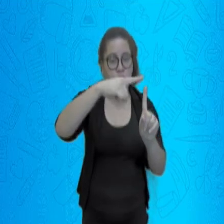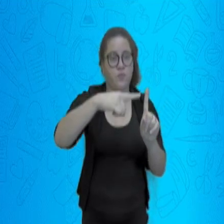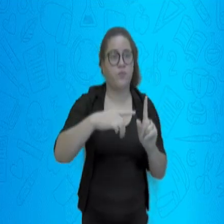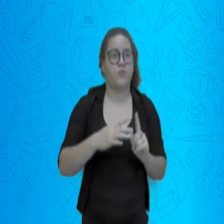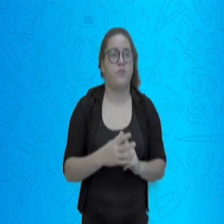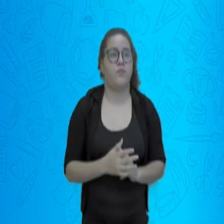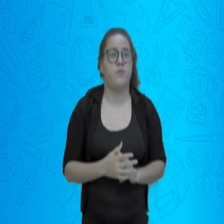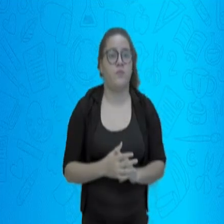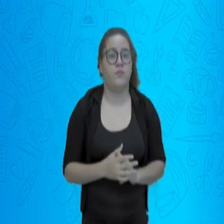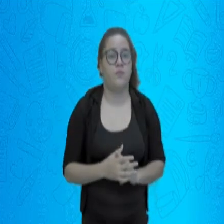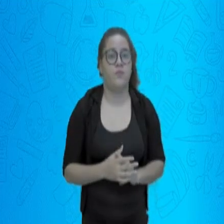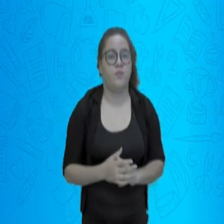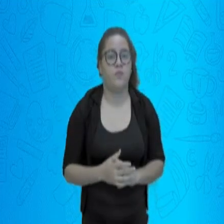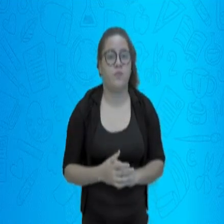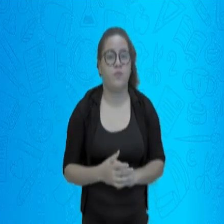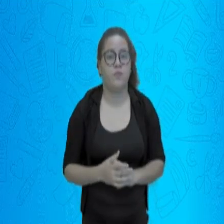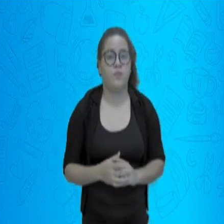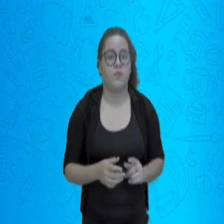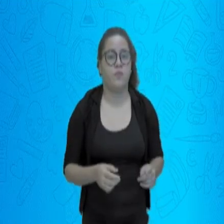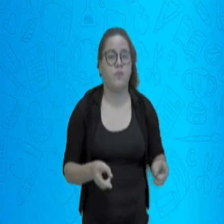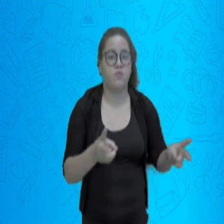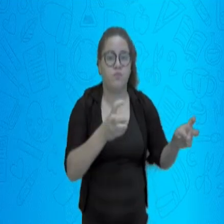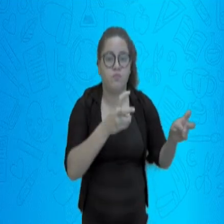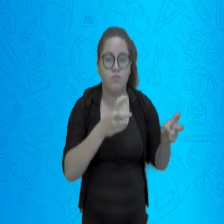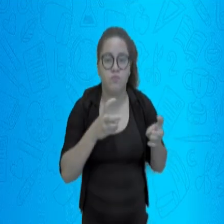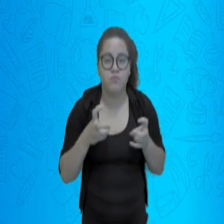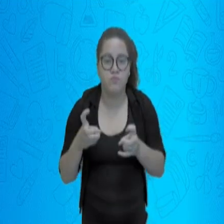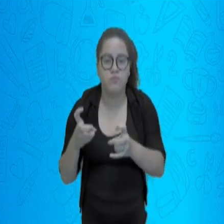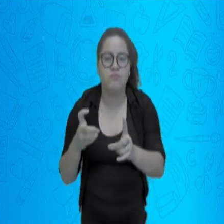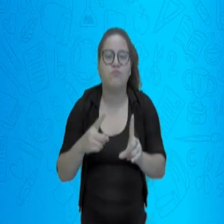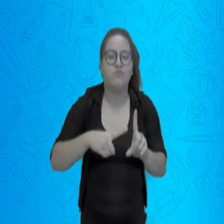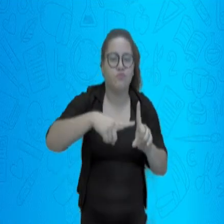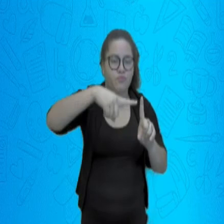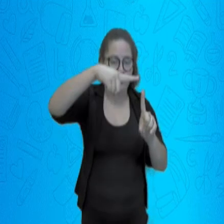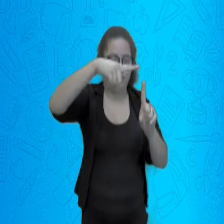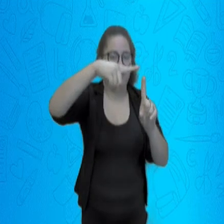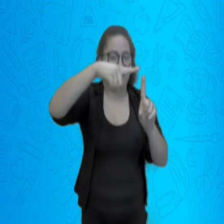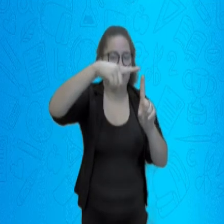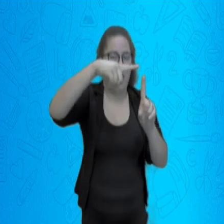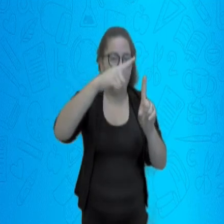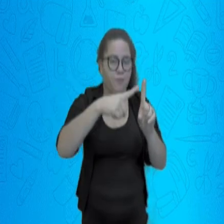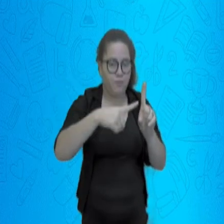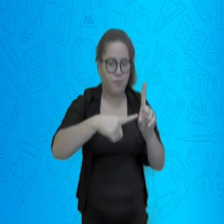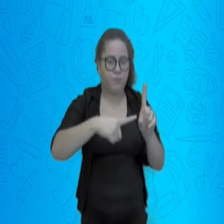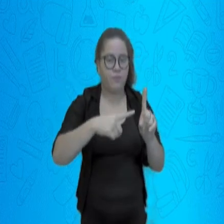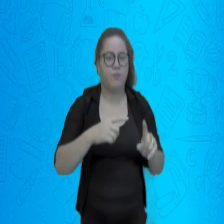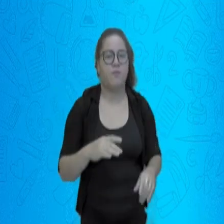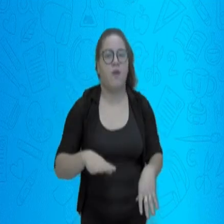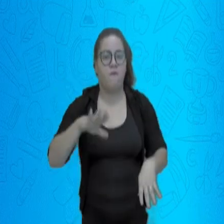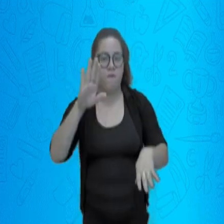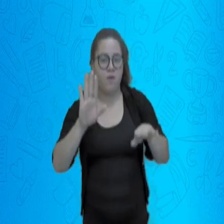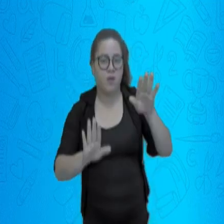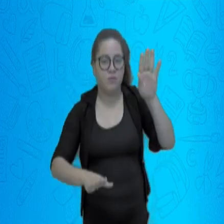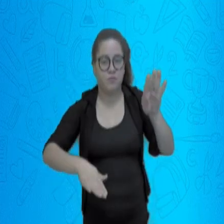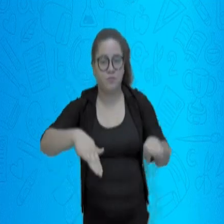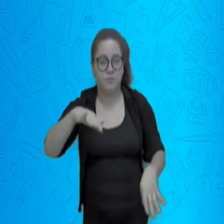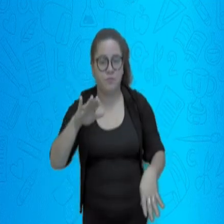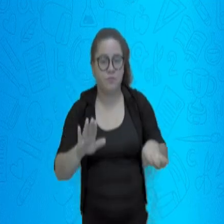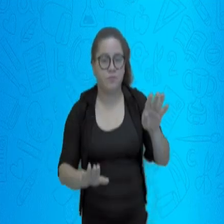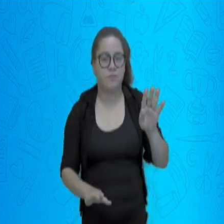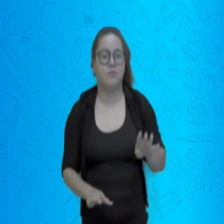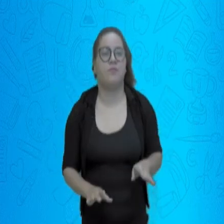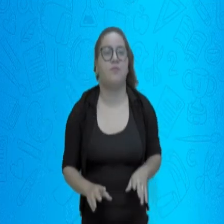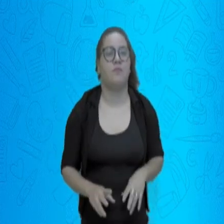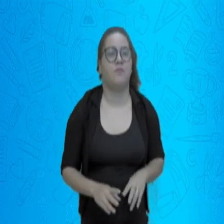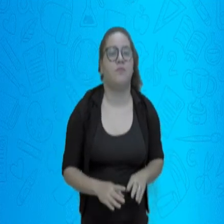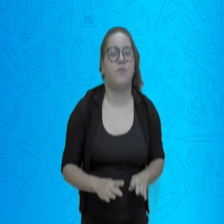E nós vamos analisar aqui essa temperatura máxima e mínima, essa variação. A partir do quadro,